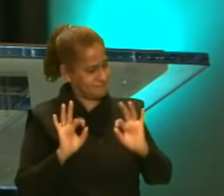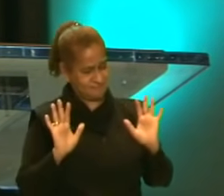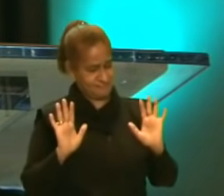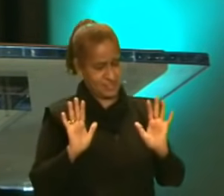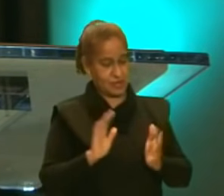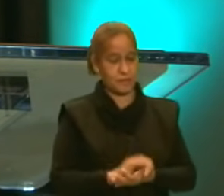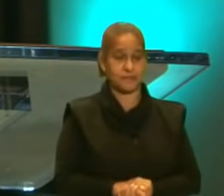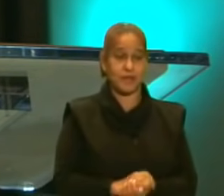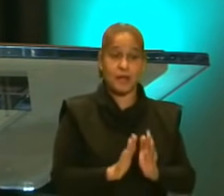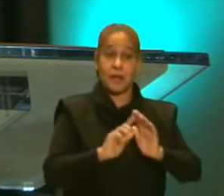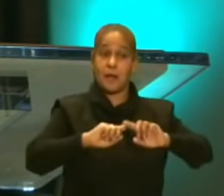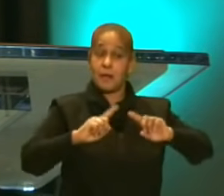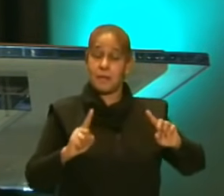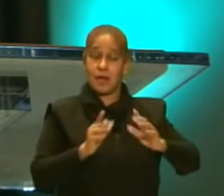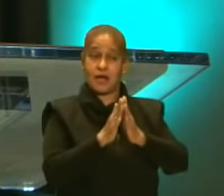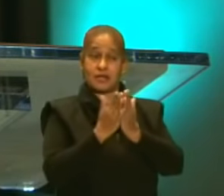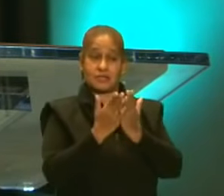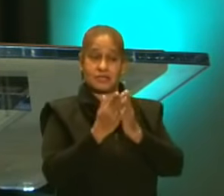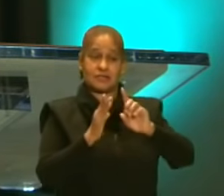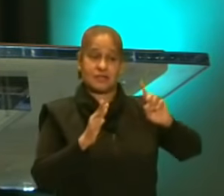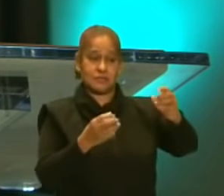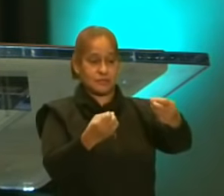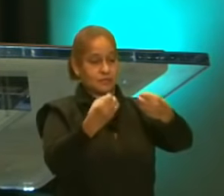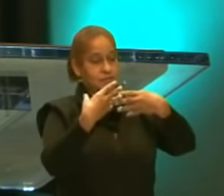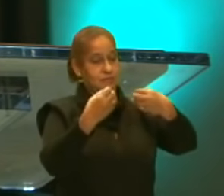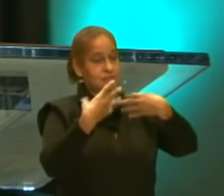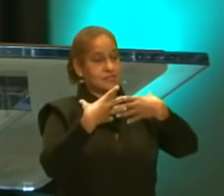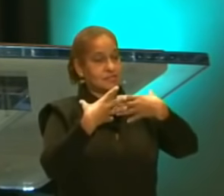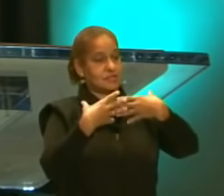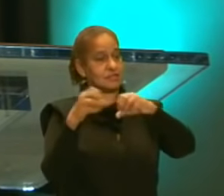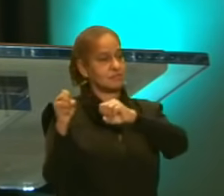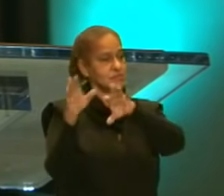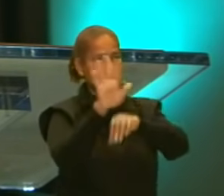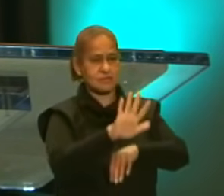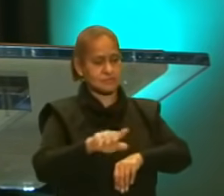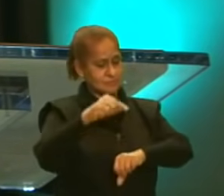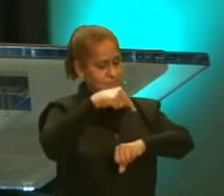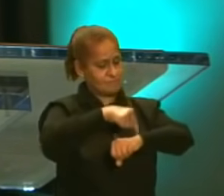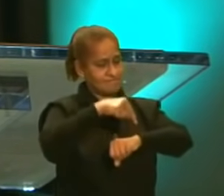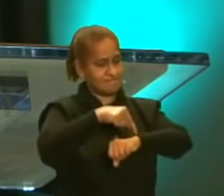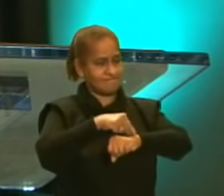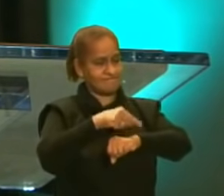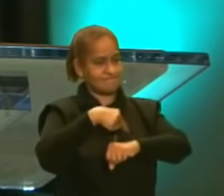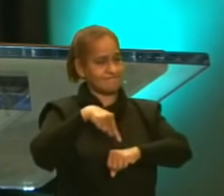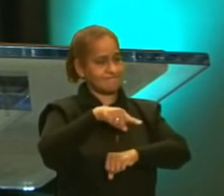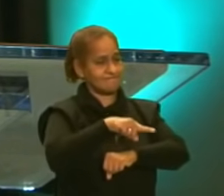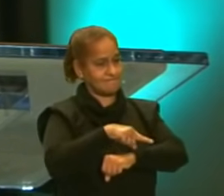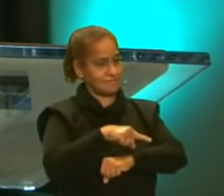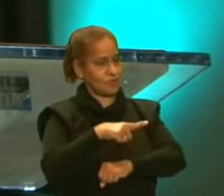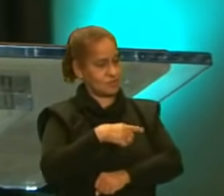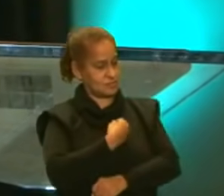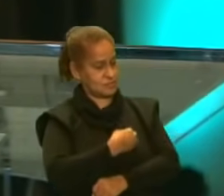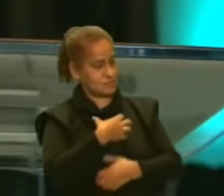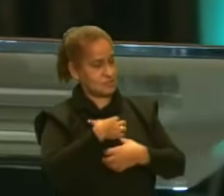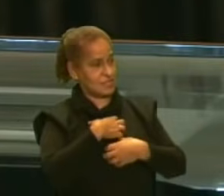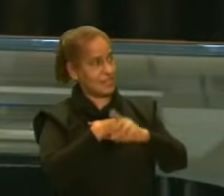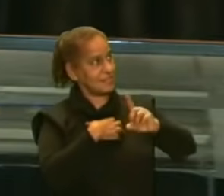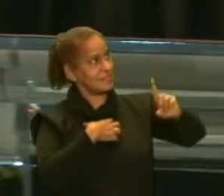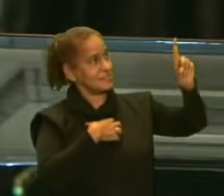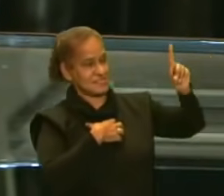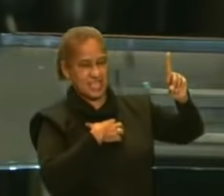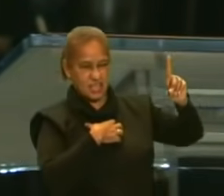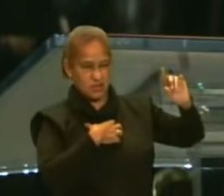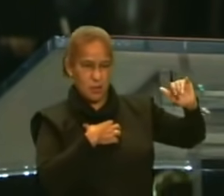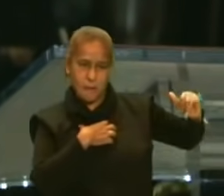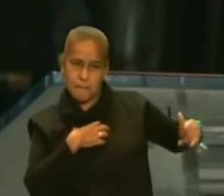O que a palavra de Deus está me ensinando é que nesse tempo que nós vivemos, Deus está nos dando uma grande oportunidade.